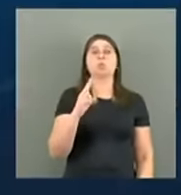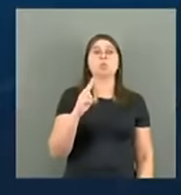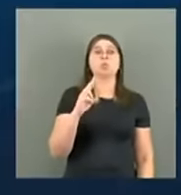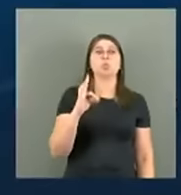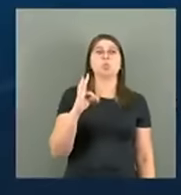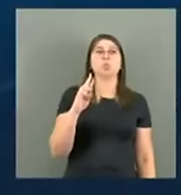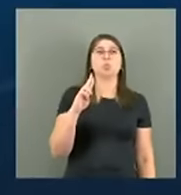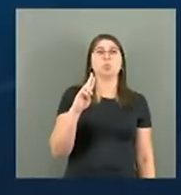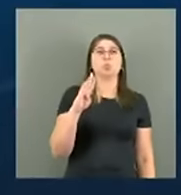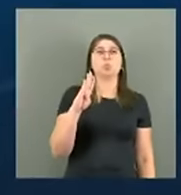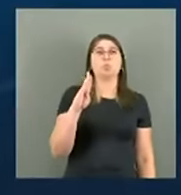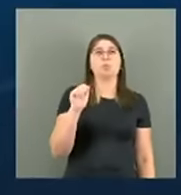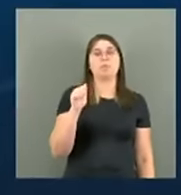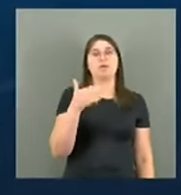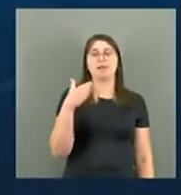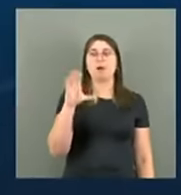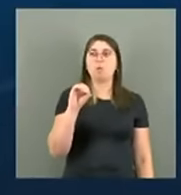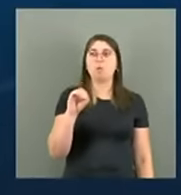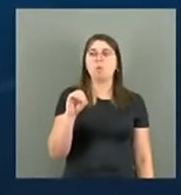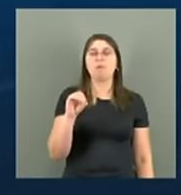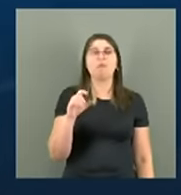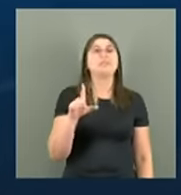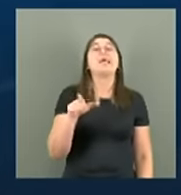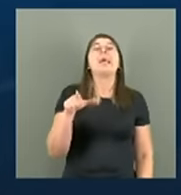Lambari, pequeno demais.